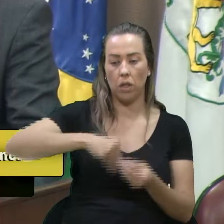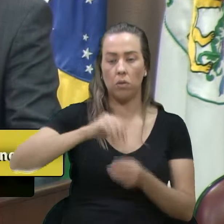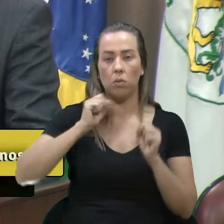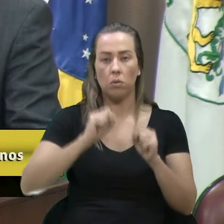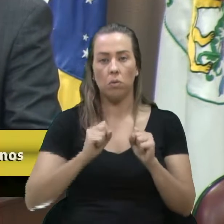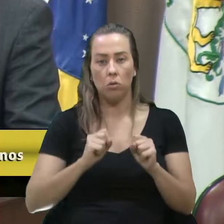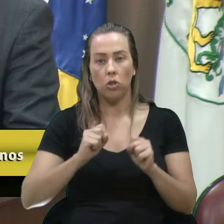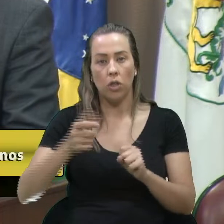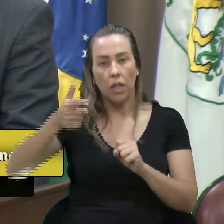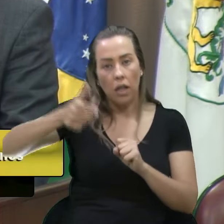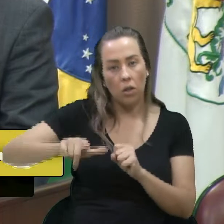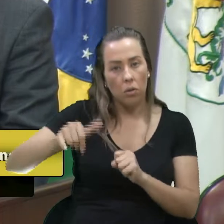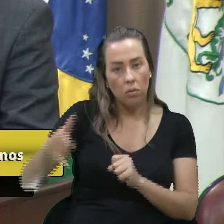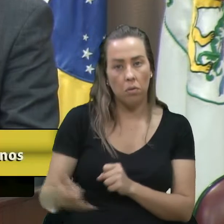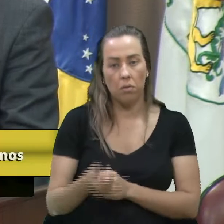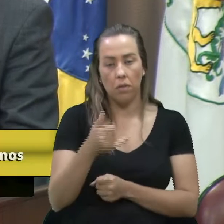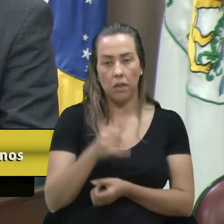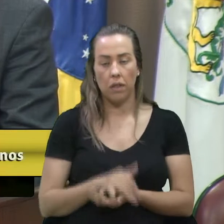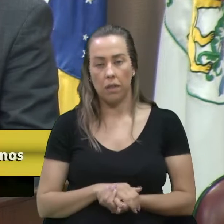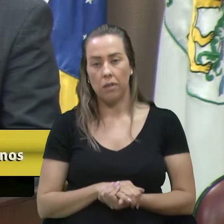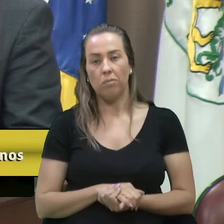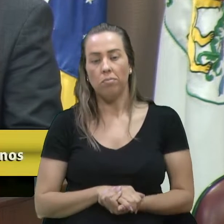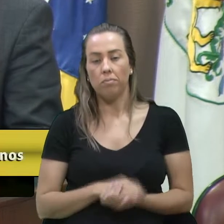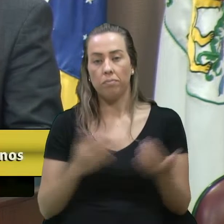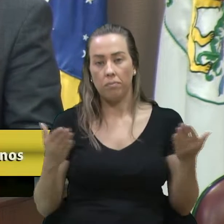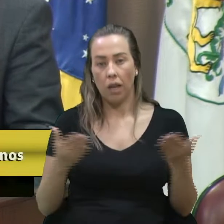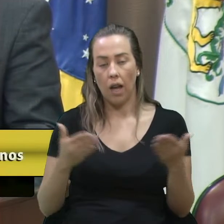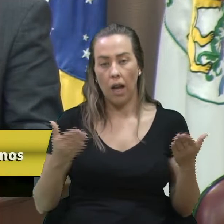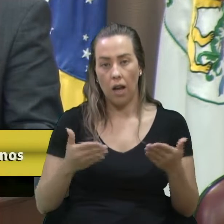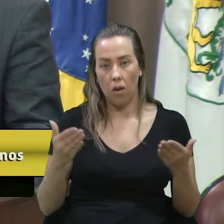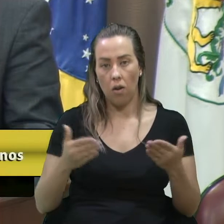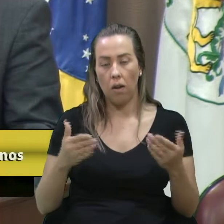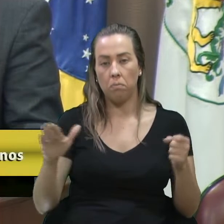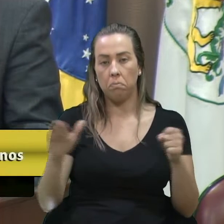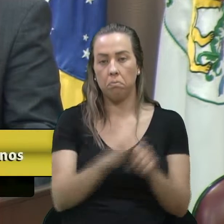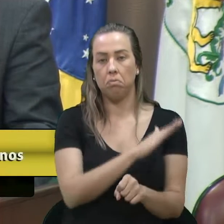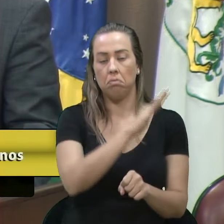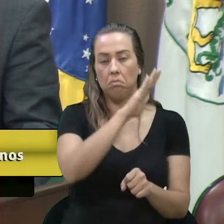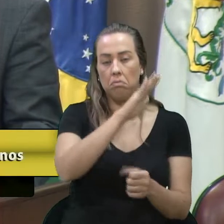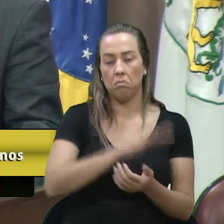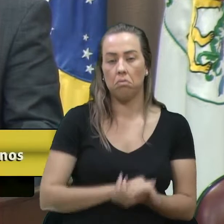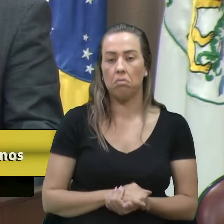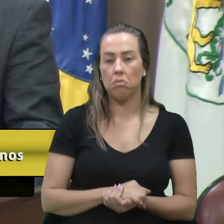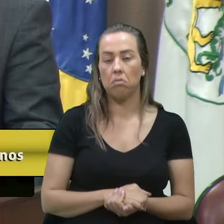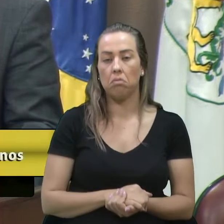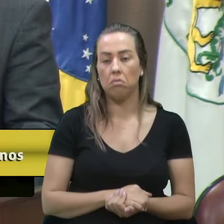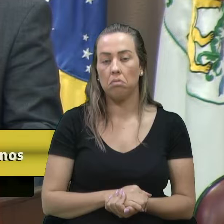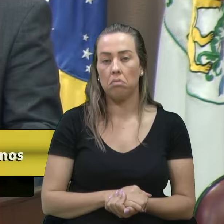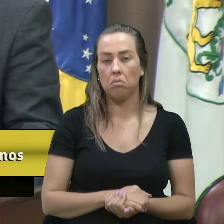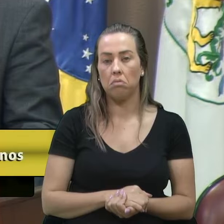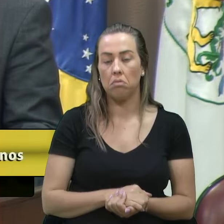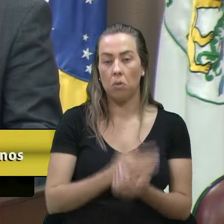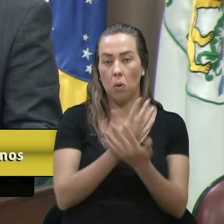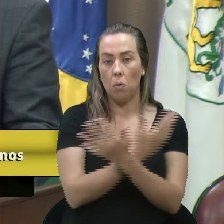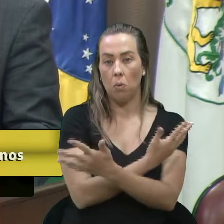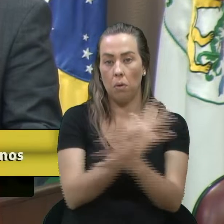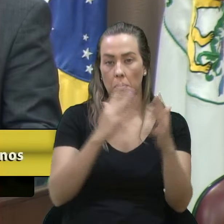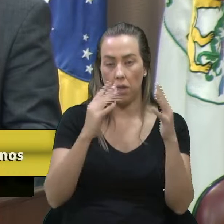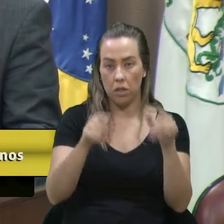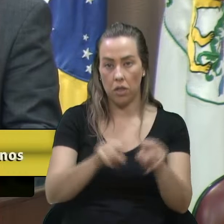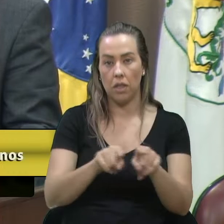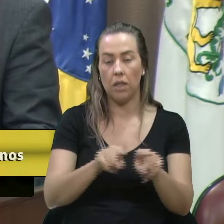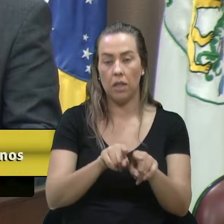ser reaproveitado, agora lota o aterro sanitário, comprometendo o meio ambiente e